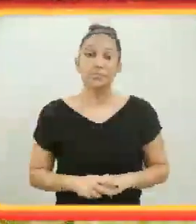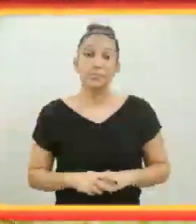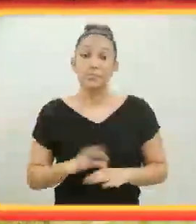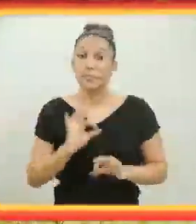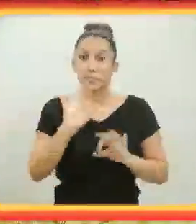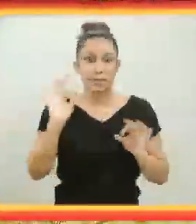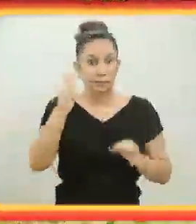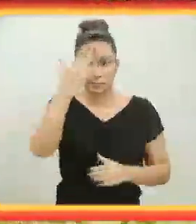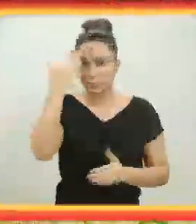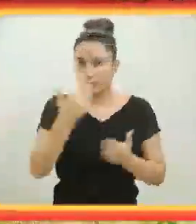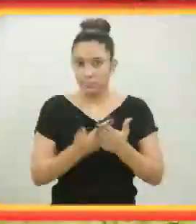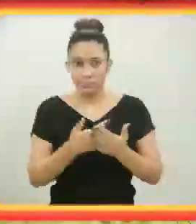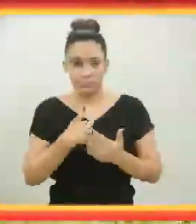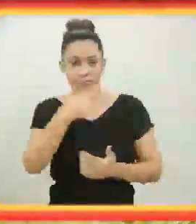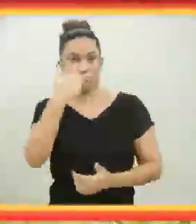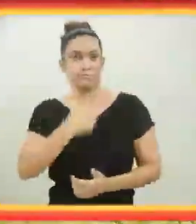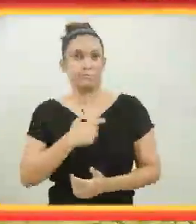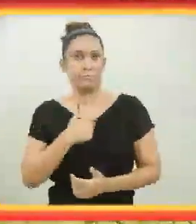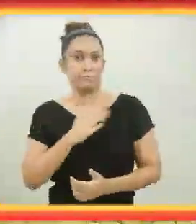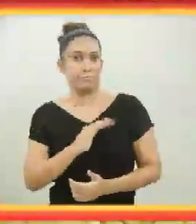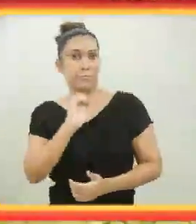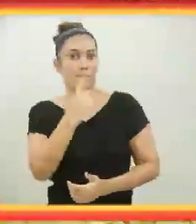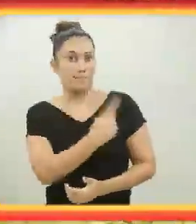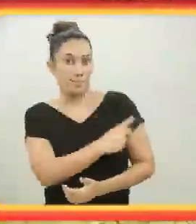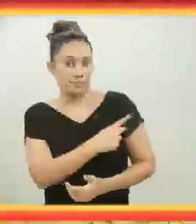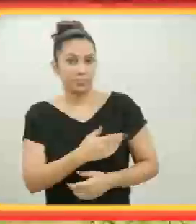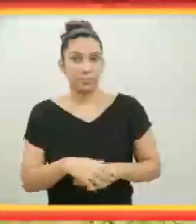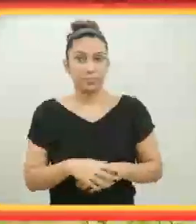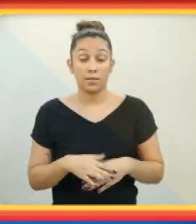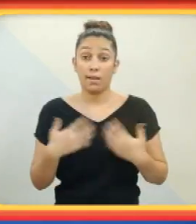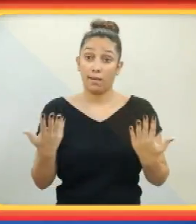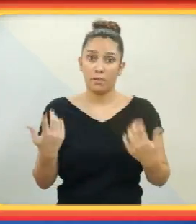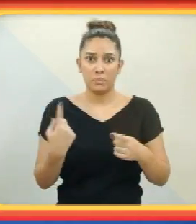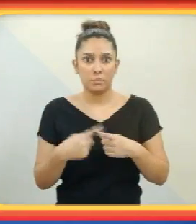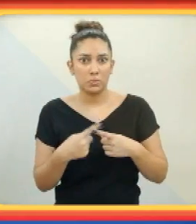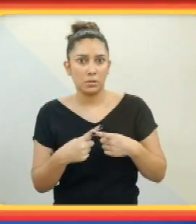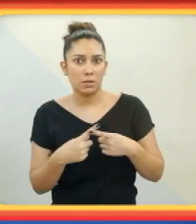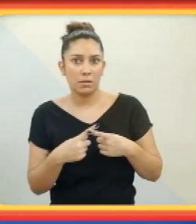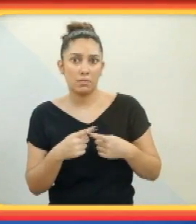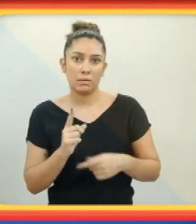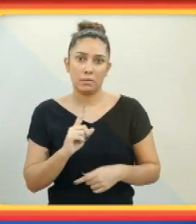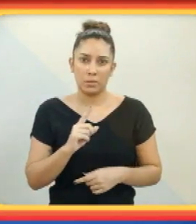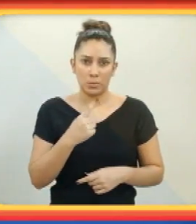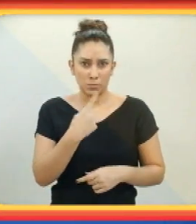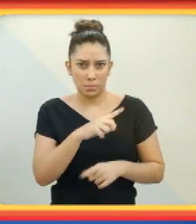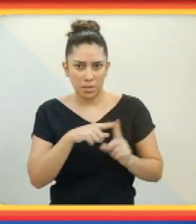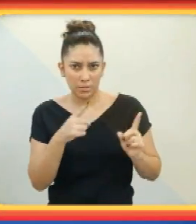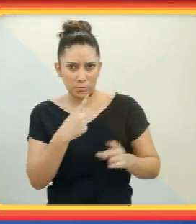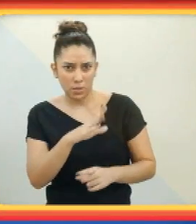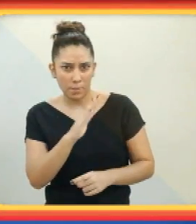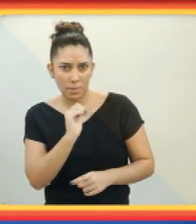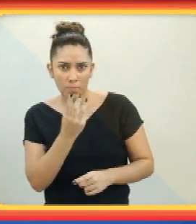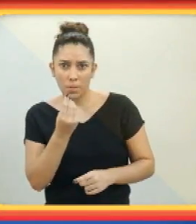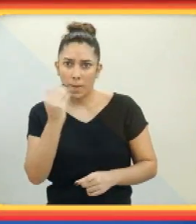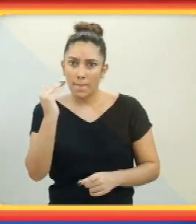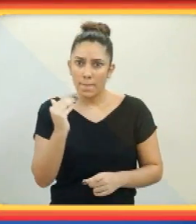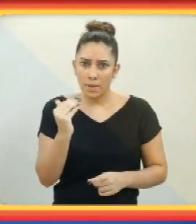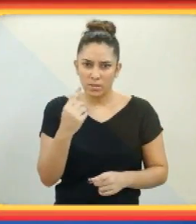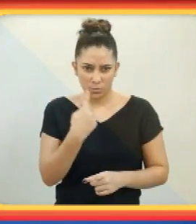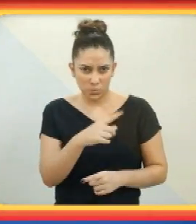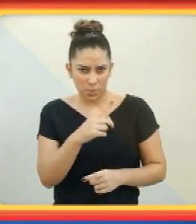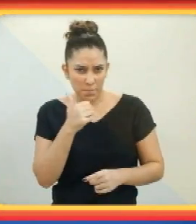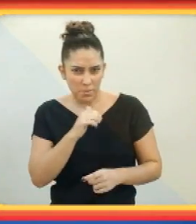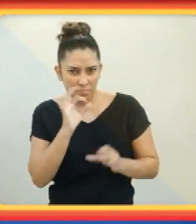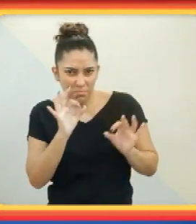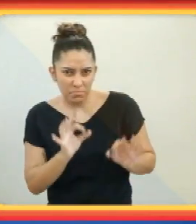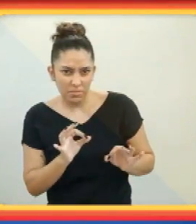Eles ficavam assim. E ela já não gostava muito, porque ela fala, mãe, às vezes eu queria ser pequena que nem a senhora, porque ninguém acredita que você é